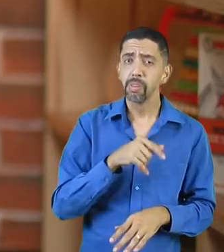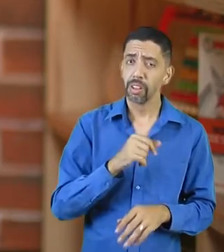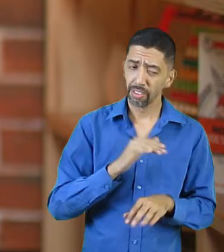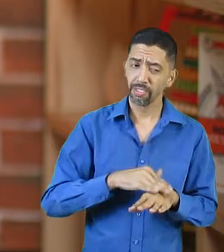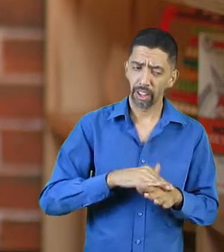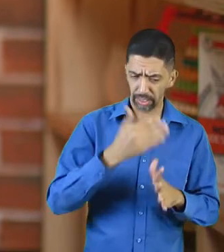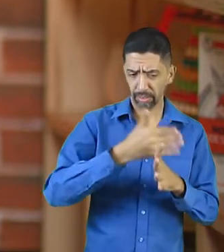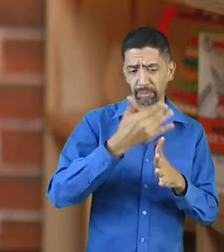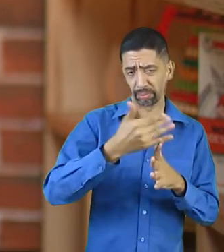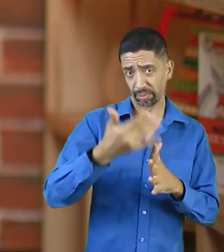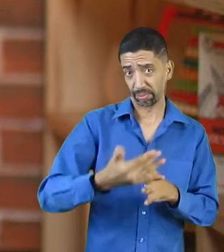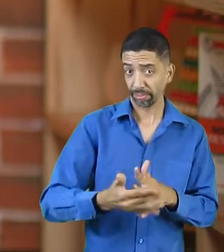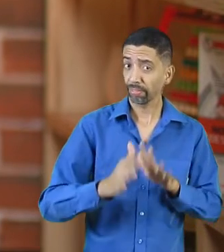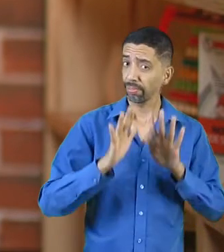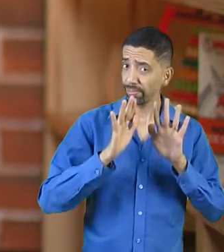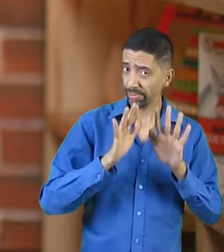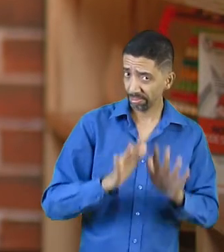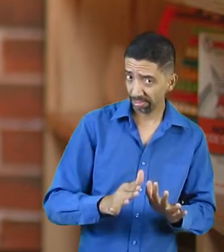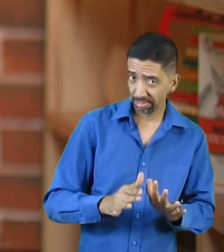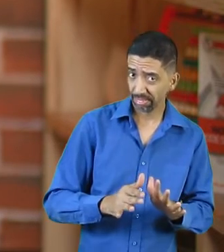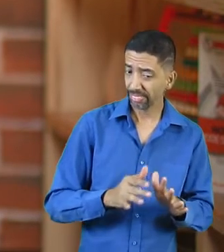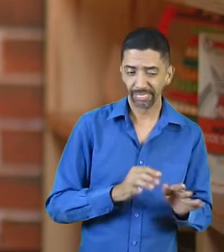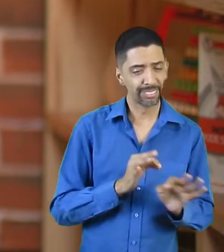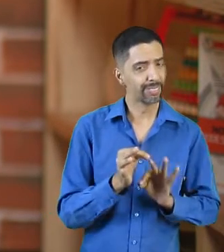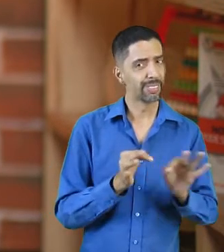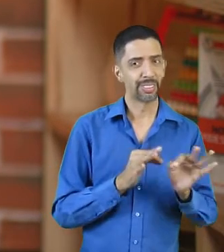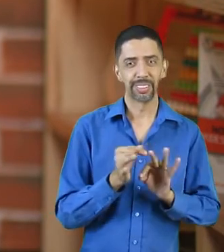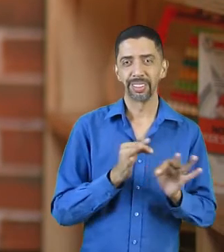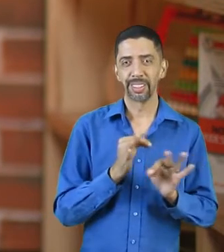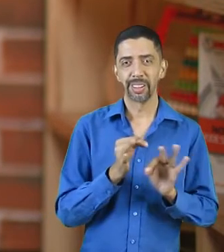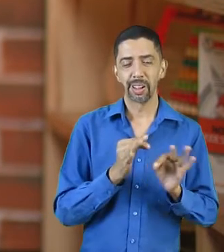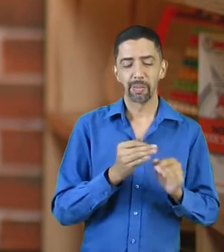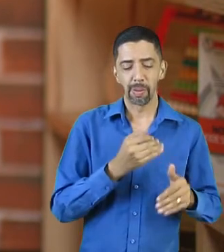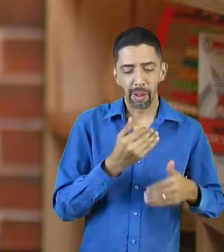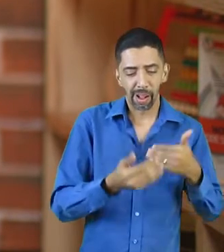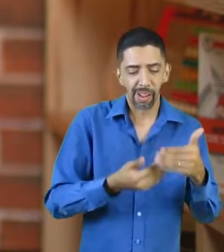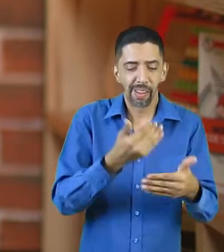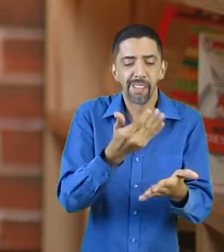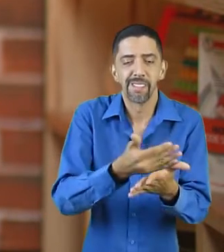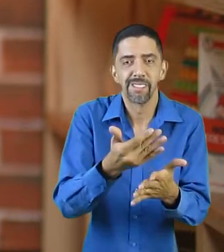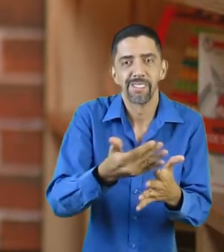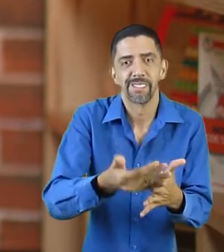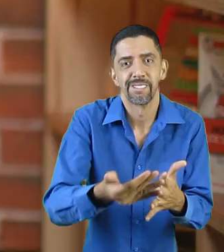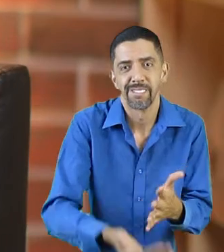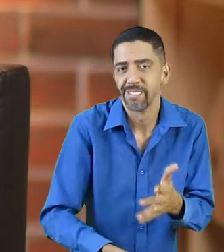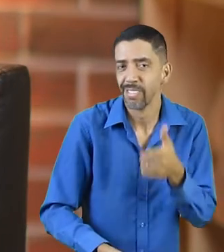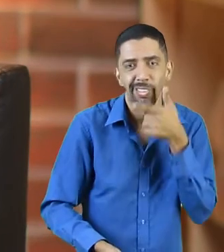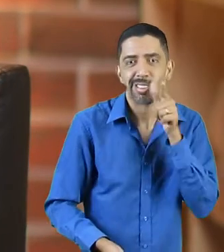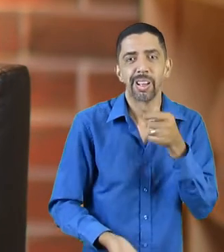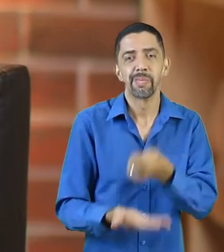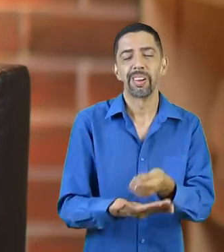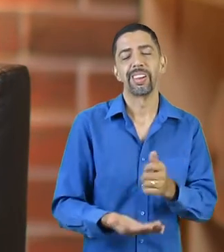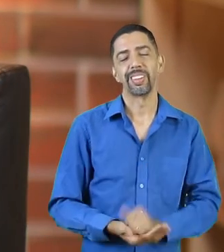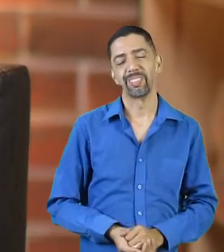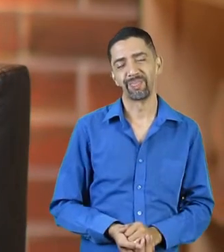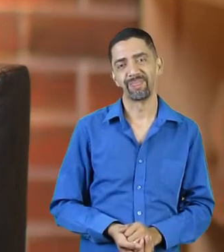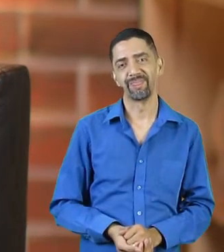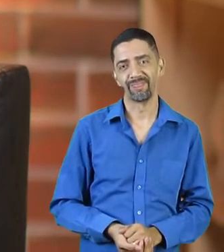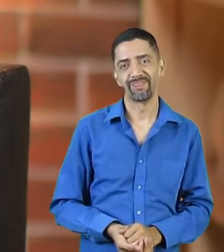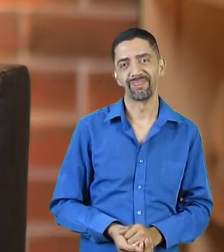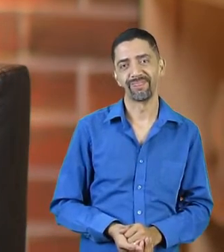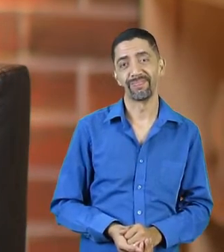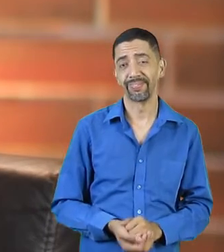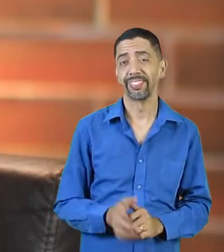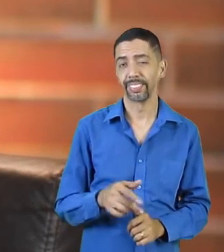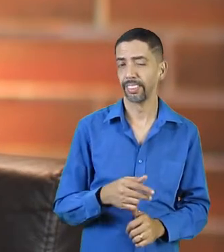até fazem uso dos parcelamentos, mas não se programam para que estas prestações caibam nos seus